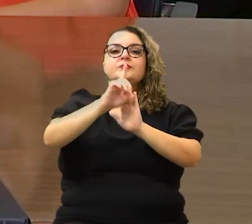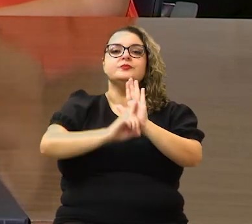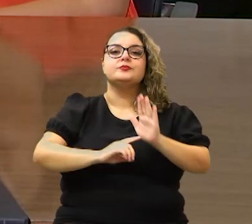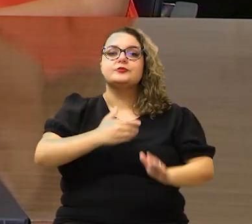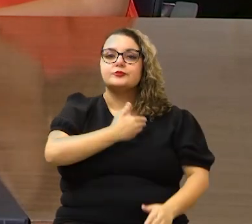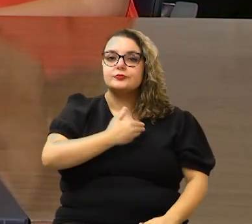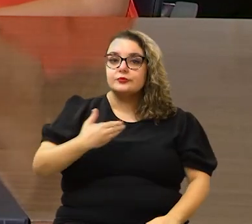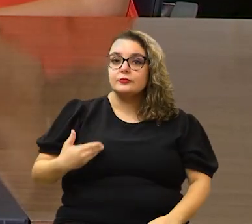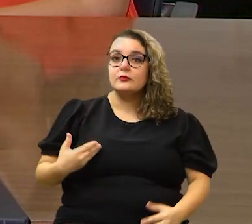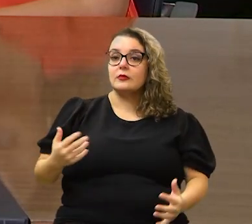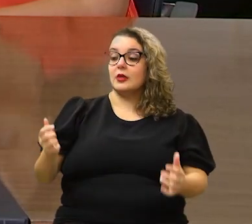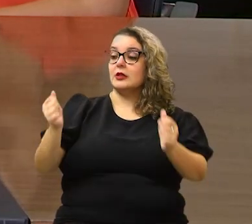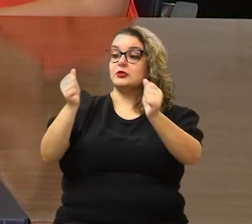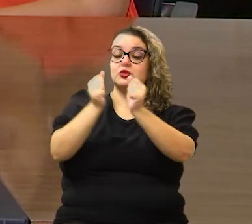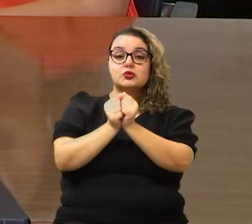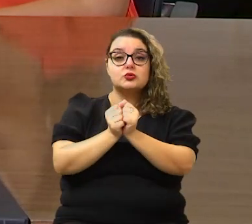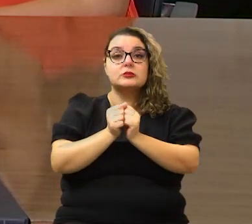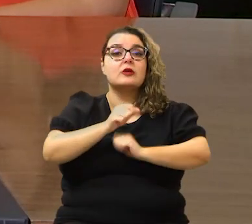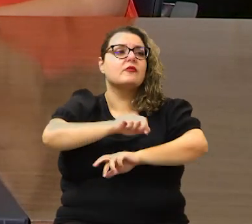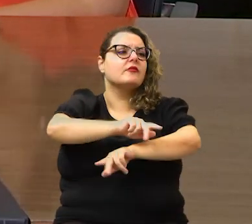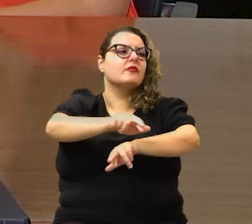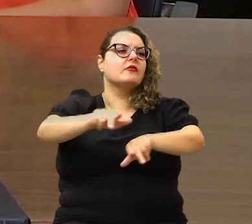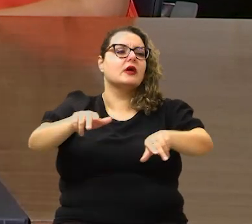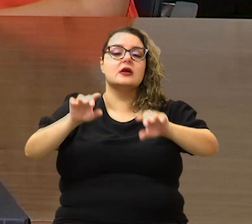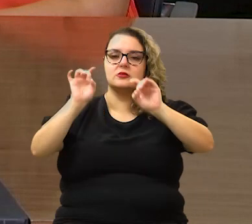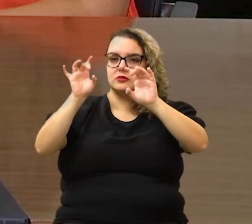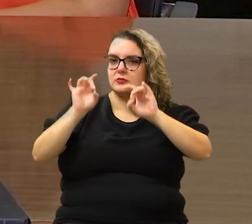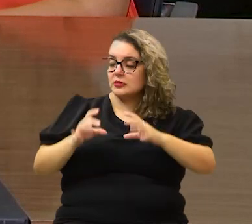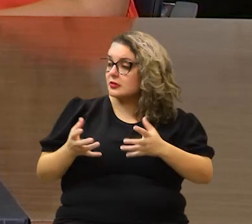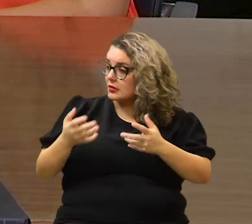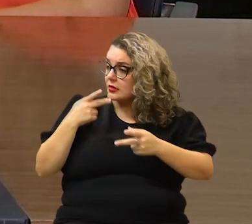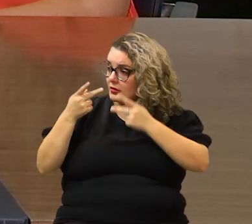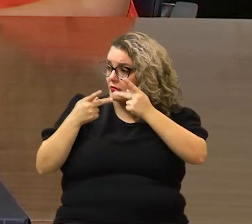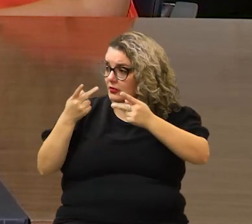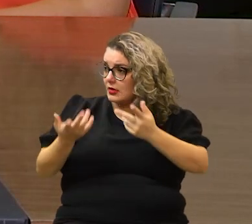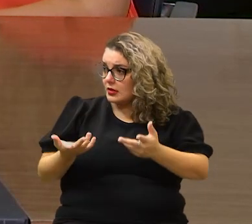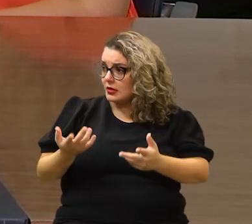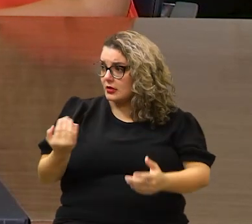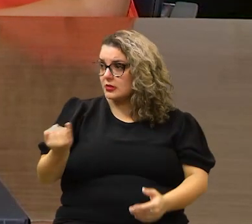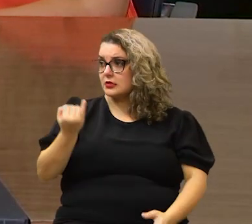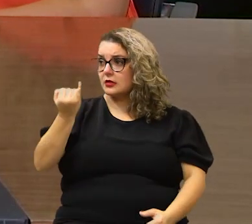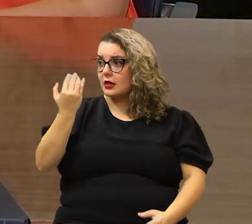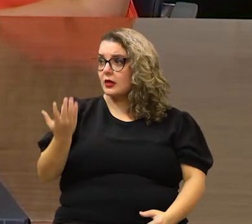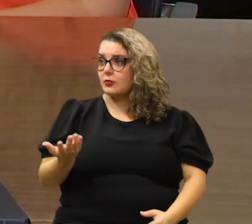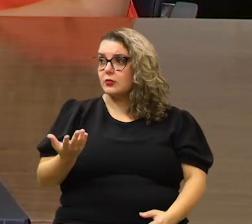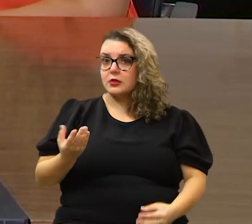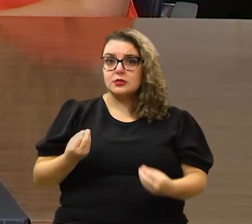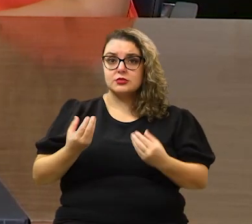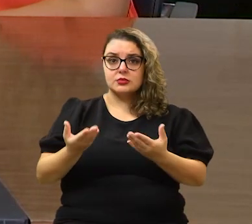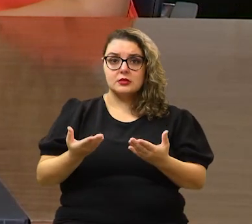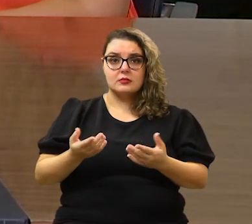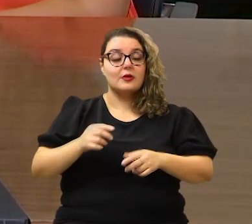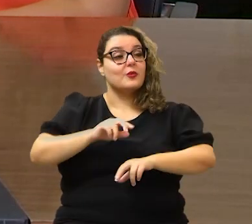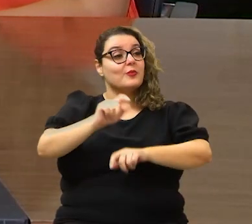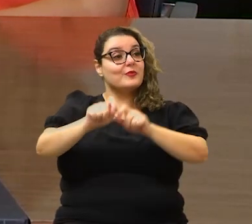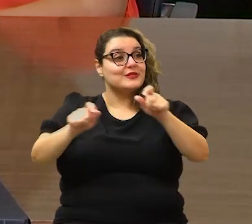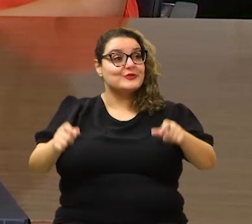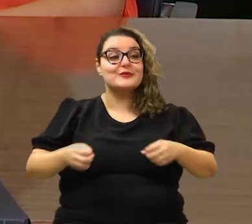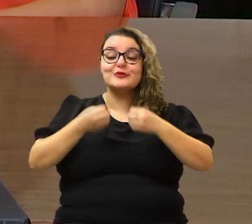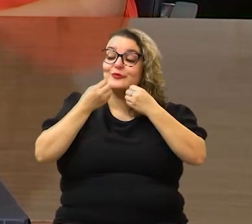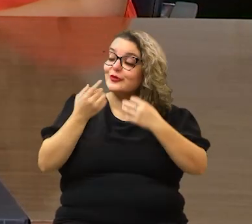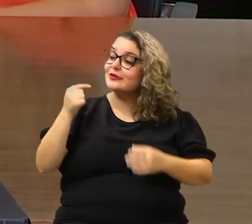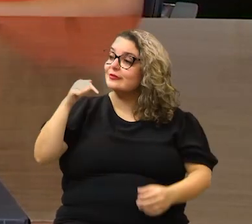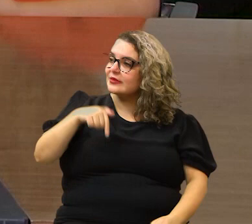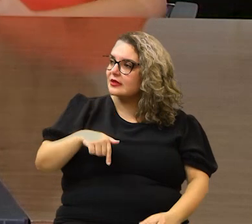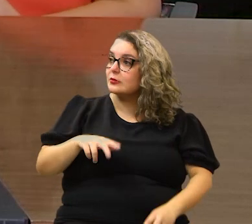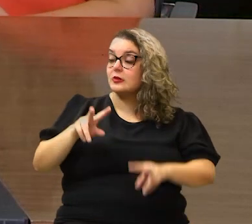sobre direito público que reuniu muitos especialistas. Eu queria que o senhor falasse a importância de trazer tanta gente boa